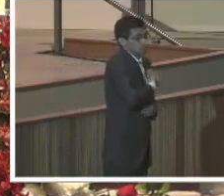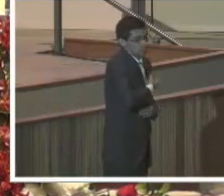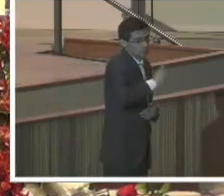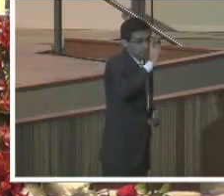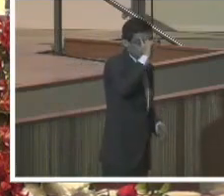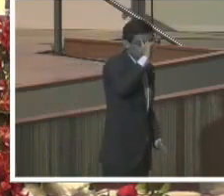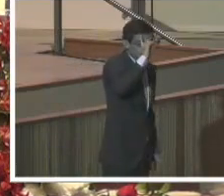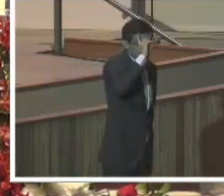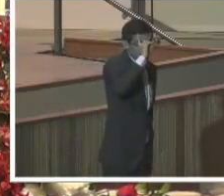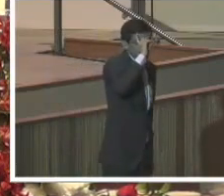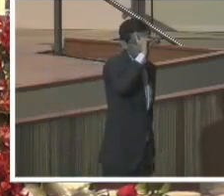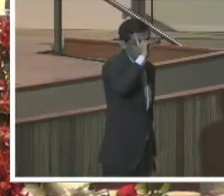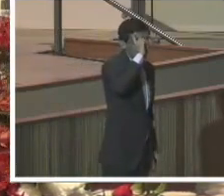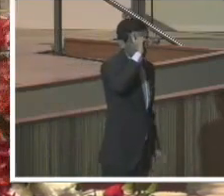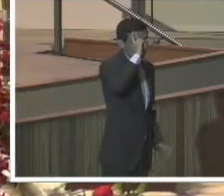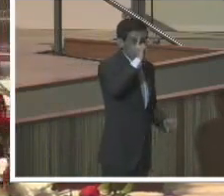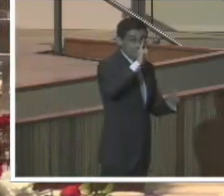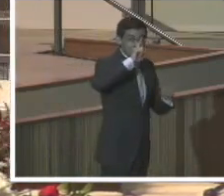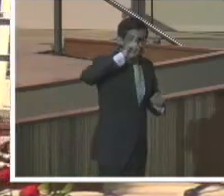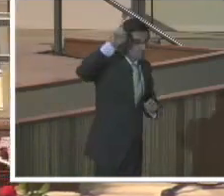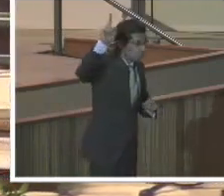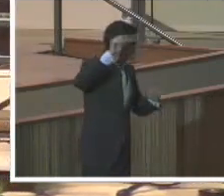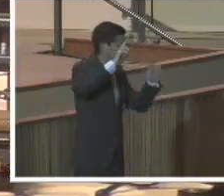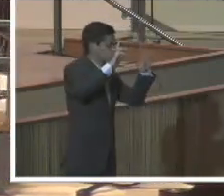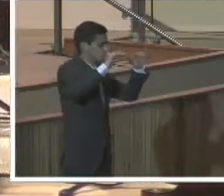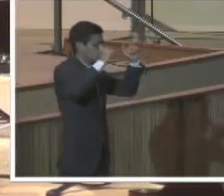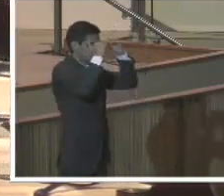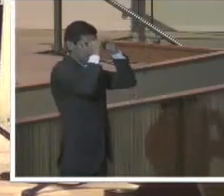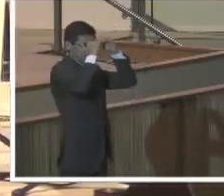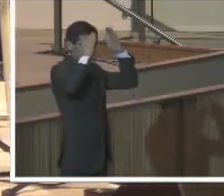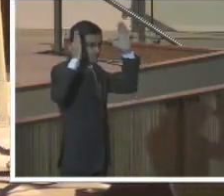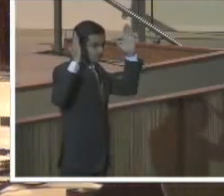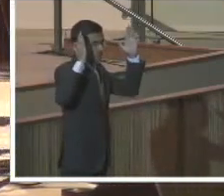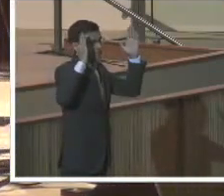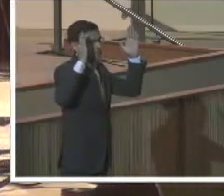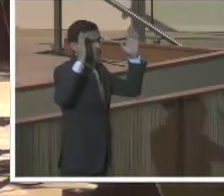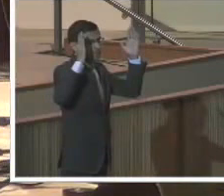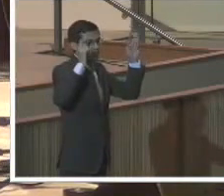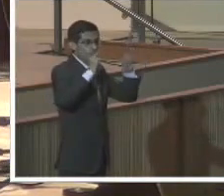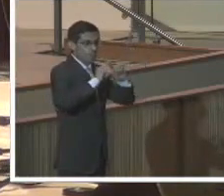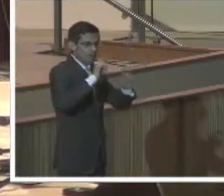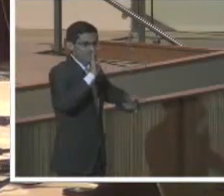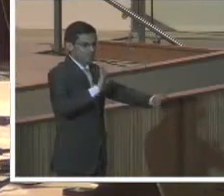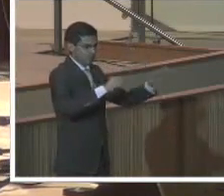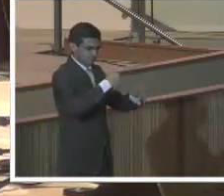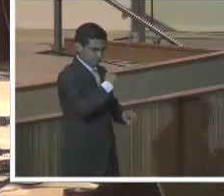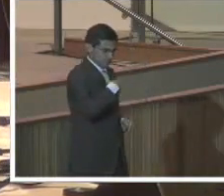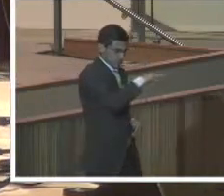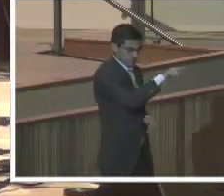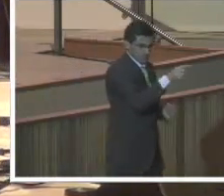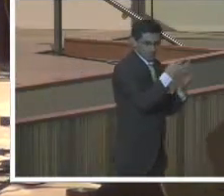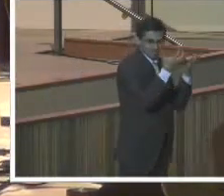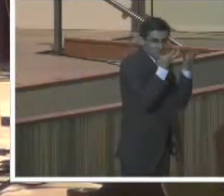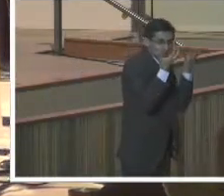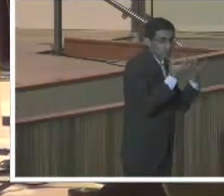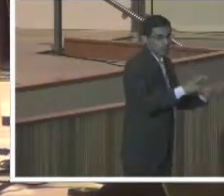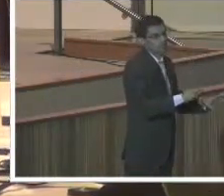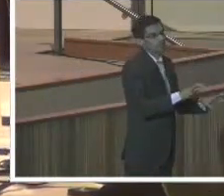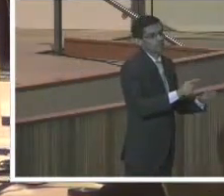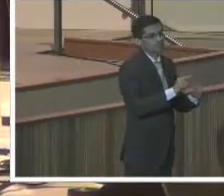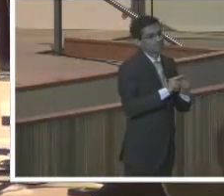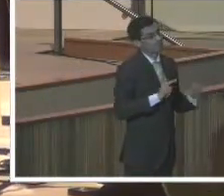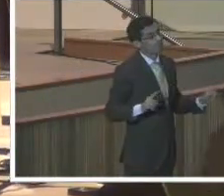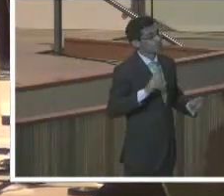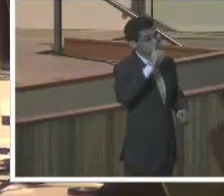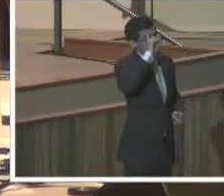dia, e Ele não desiste da gente. Mas mesmo que eu não queira, um dia eu vou me